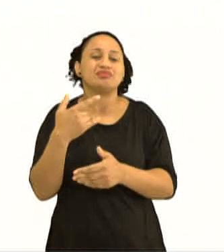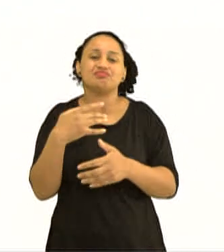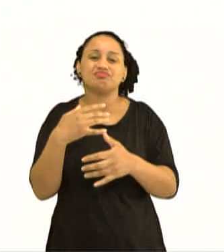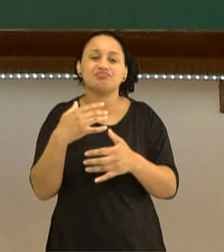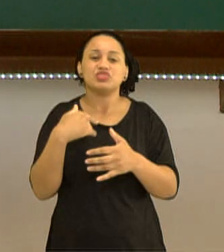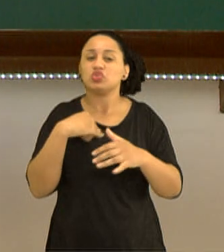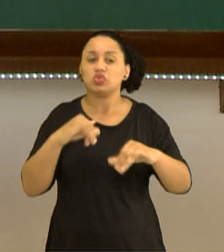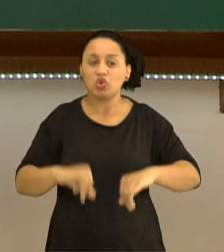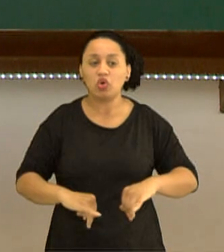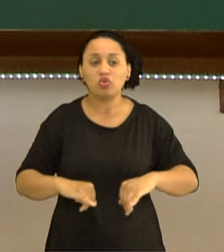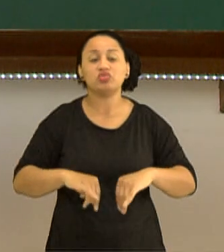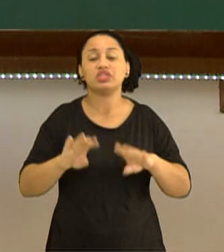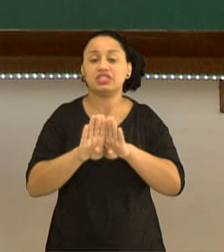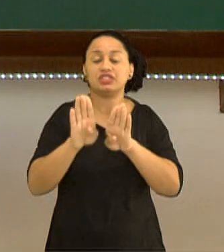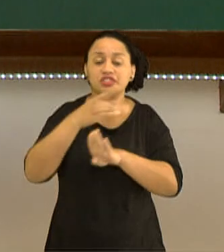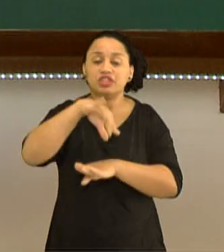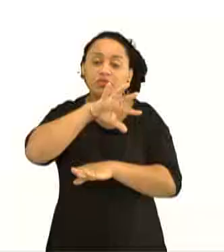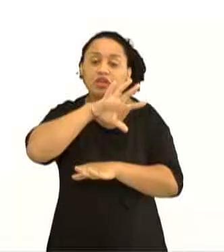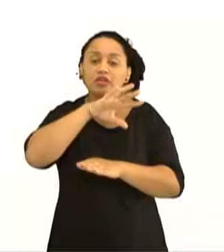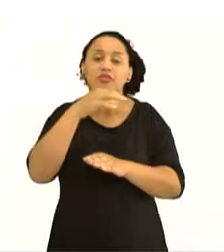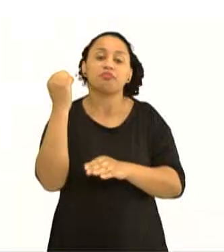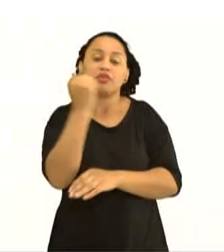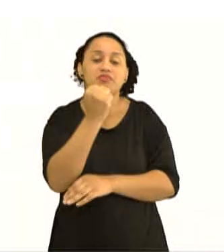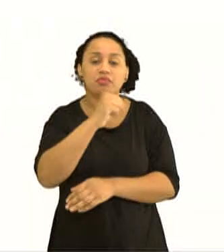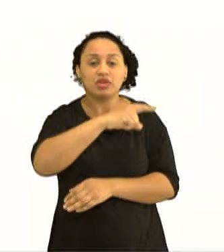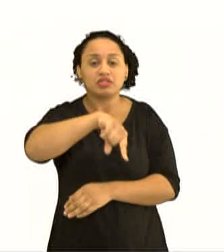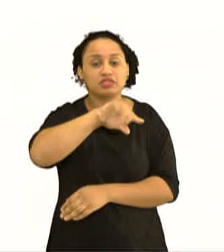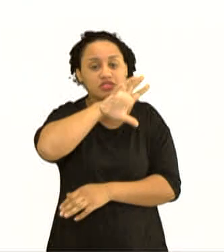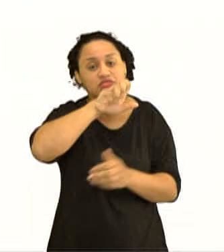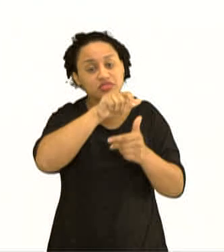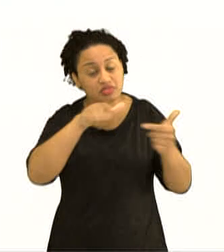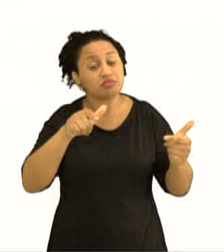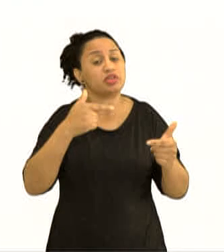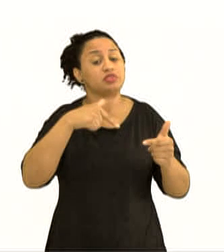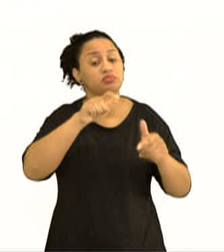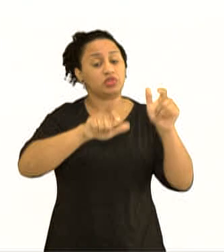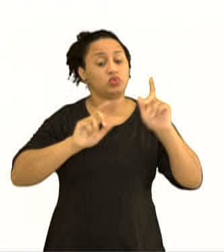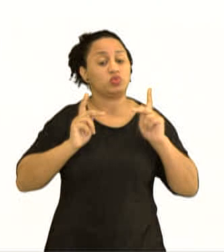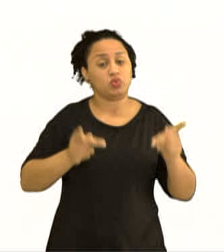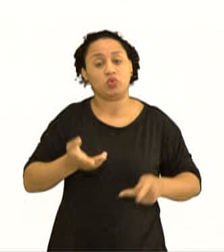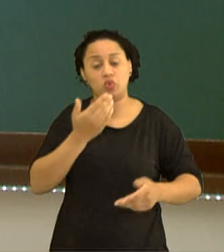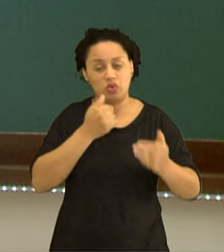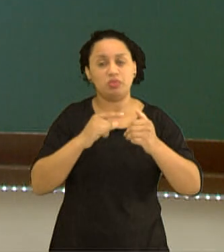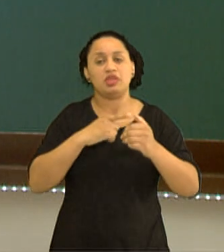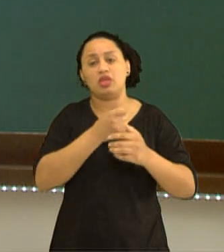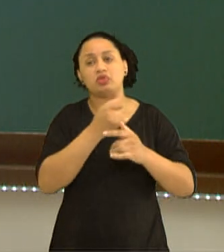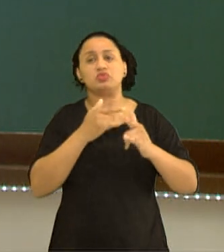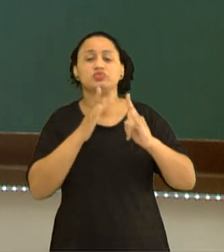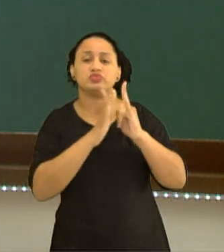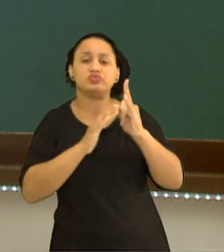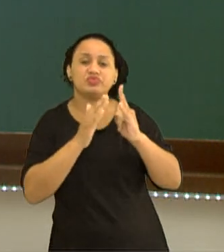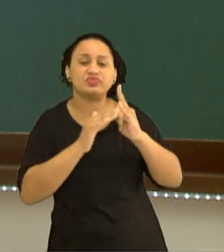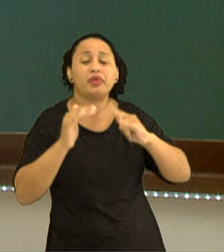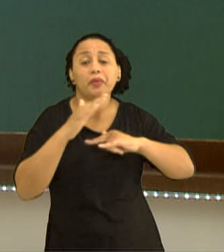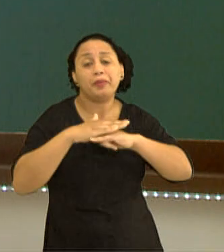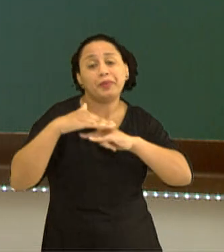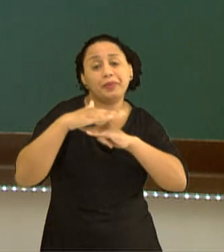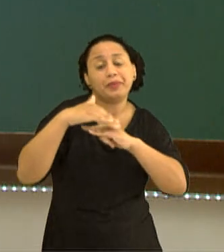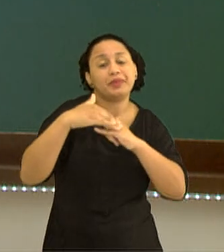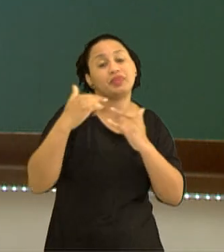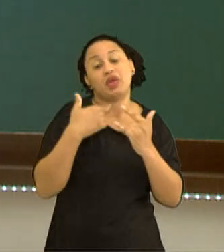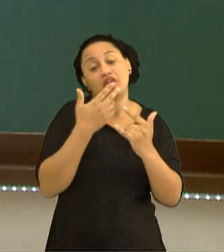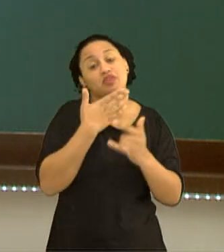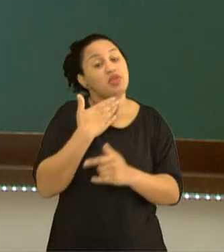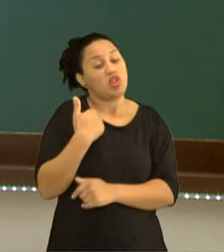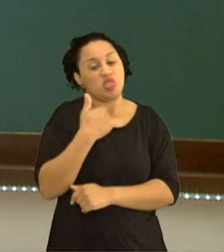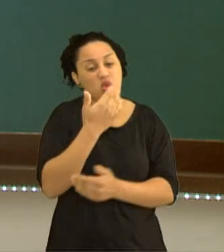criação e para o abate de animais para o consumo humano. Tem gente virando vegetariano, vegano, preferindo não se alimentar